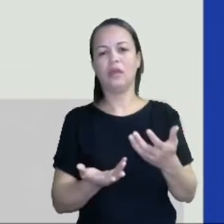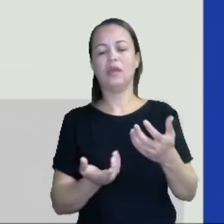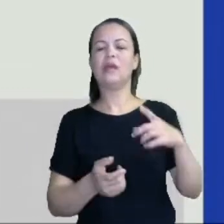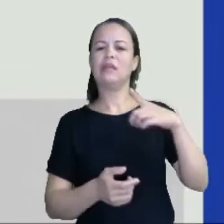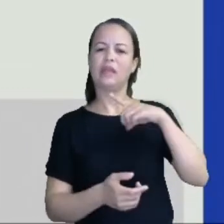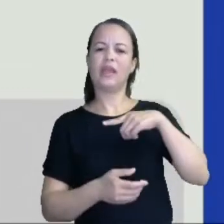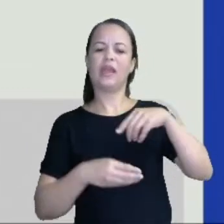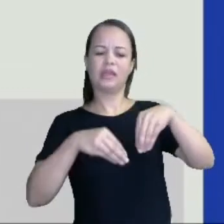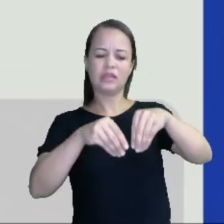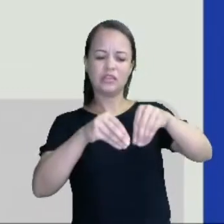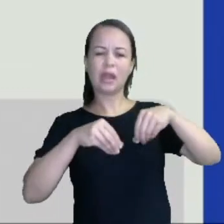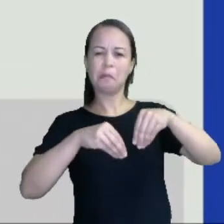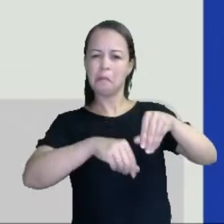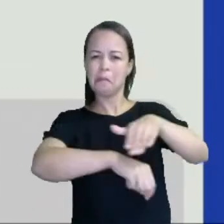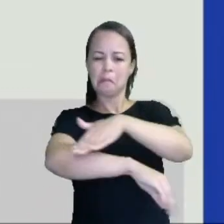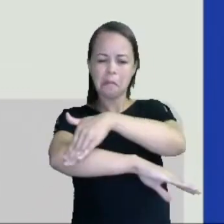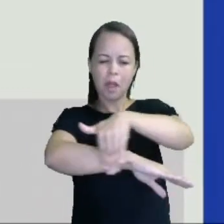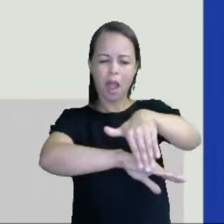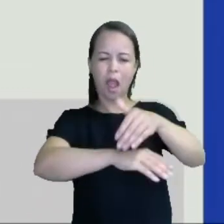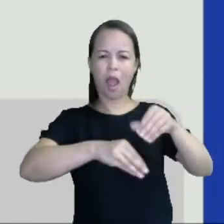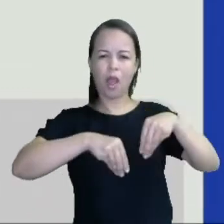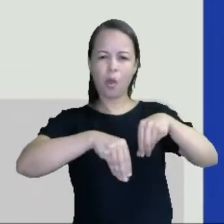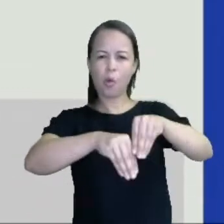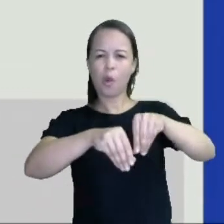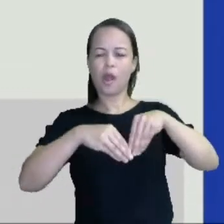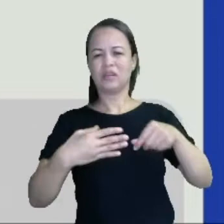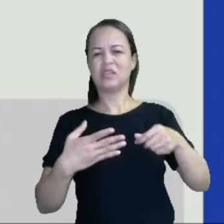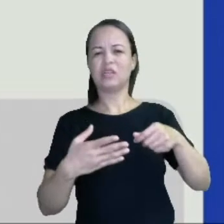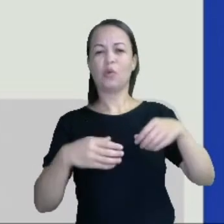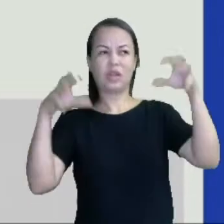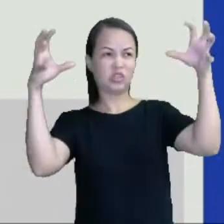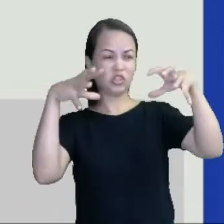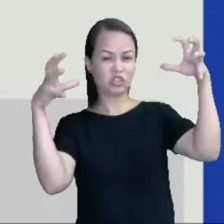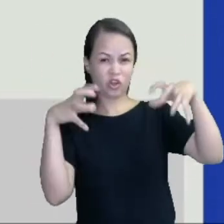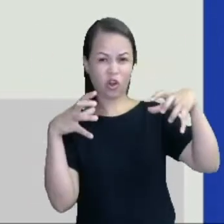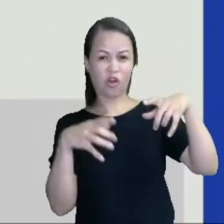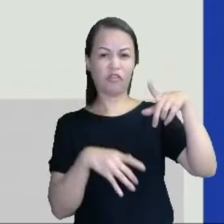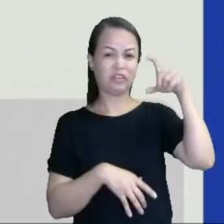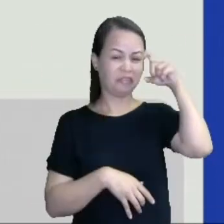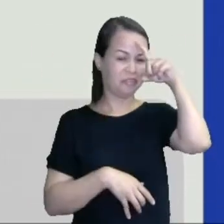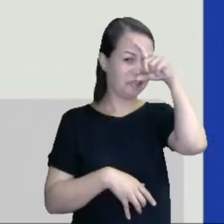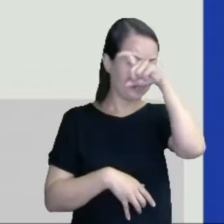que quando chove fica difícil entrar ou sair daquela comunidade,